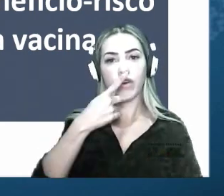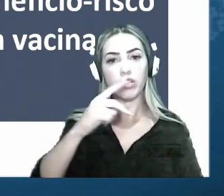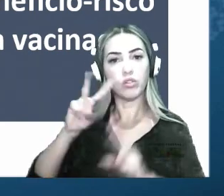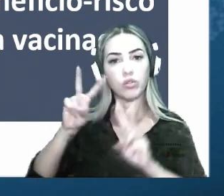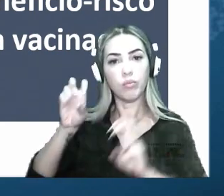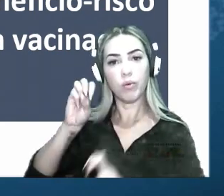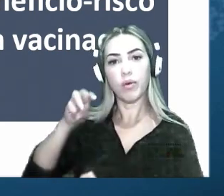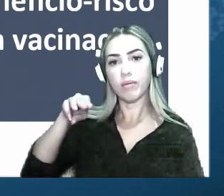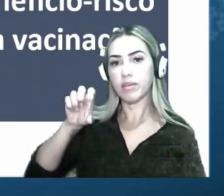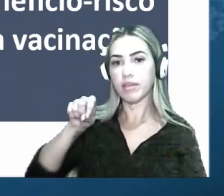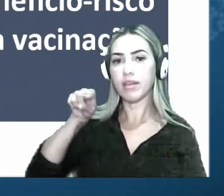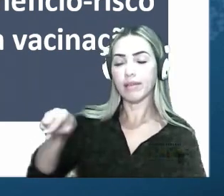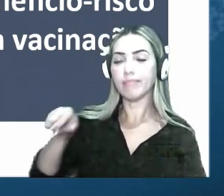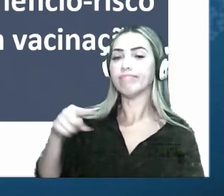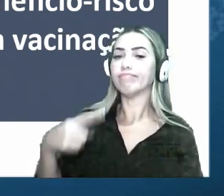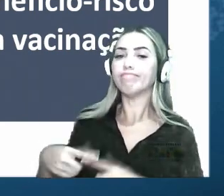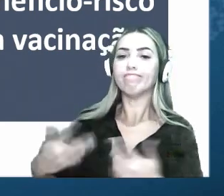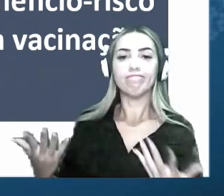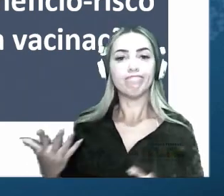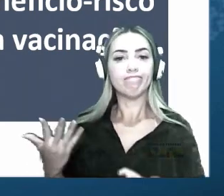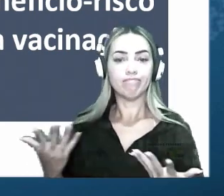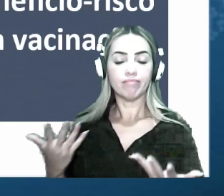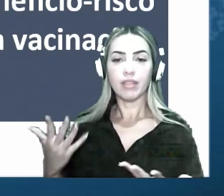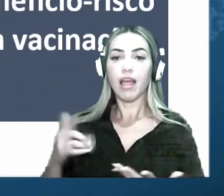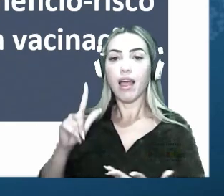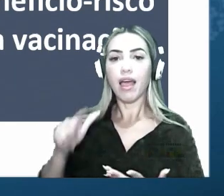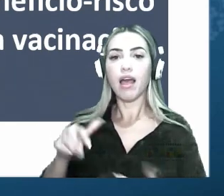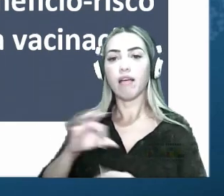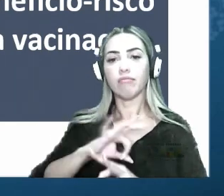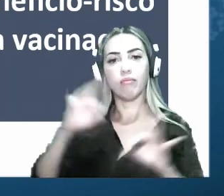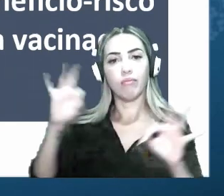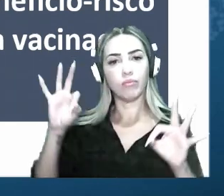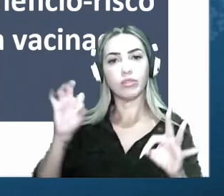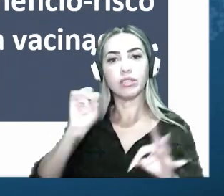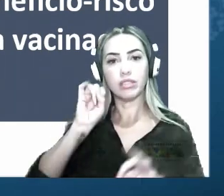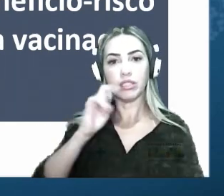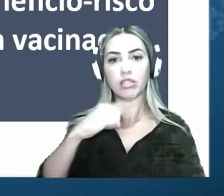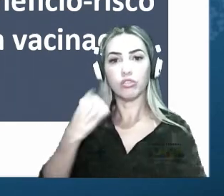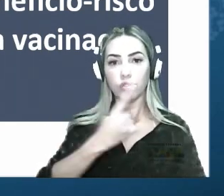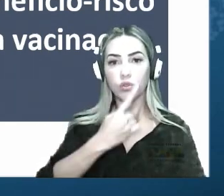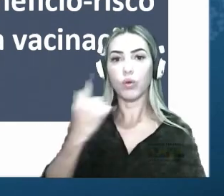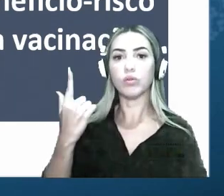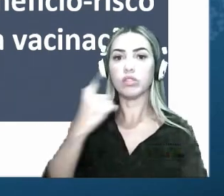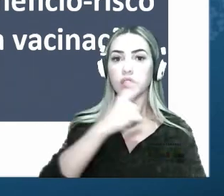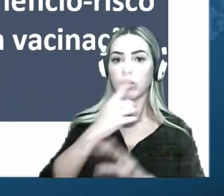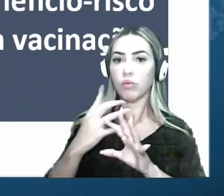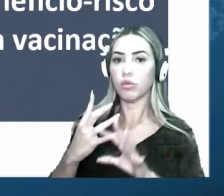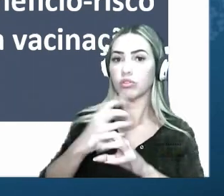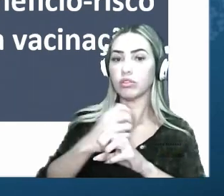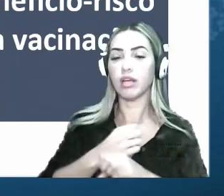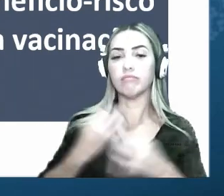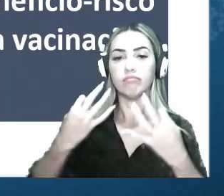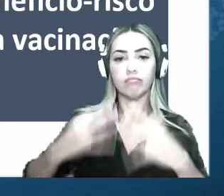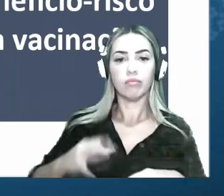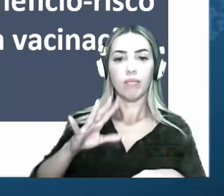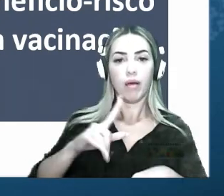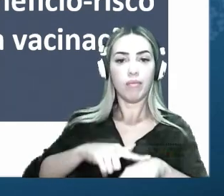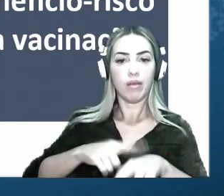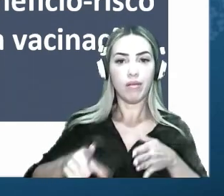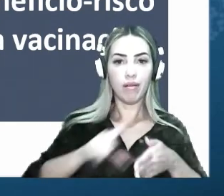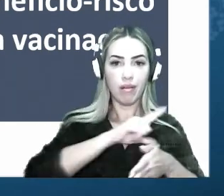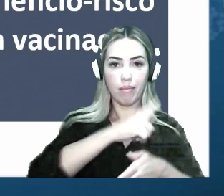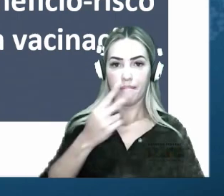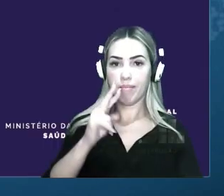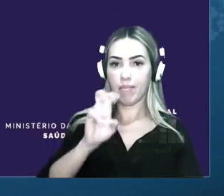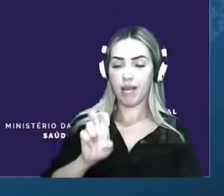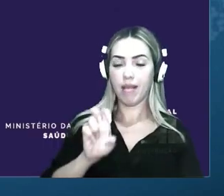porque, enfim, seria o ideal a gente ter um quantitativo maior e começar a vacinação num período pré-sazonal, né? Mas,